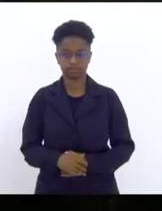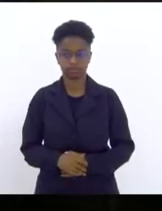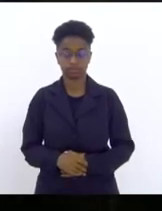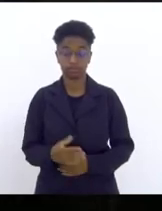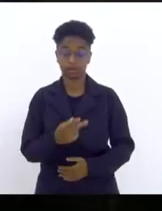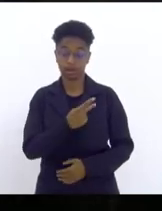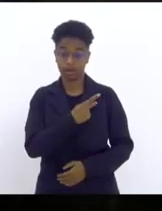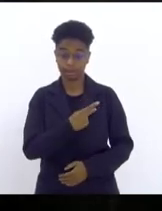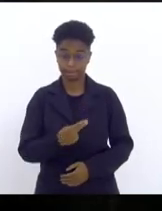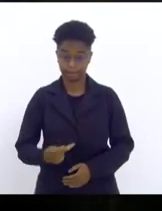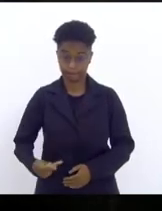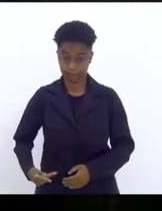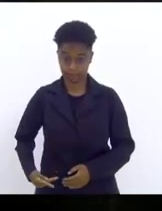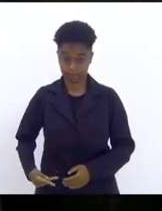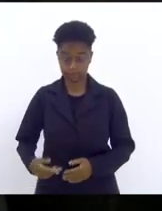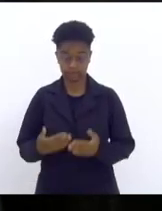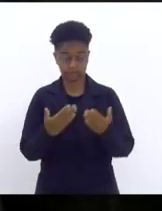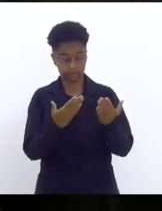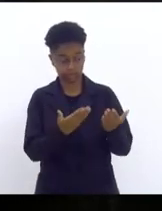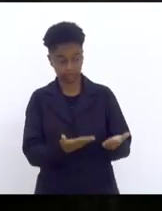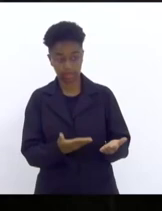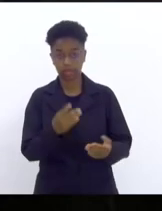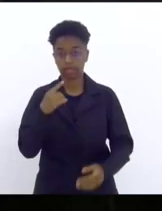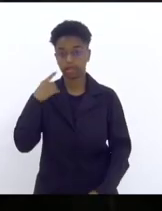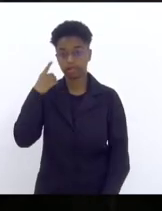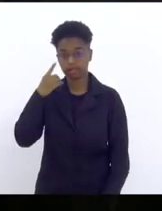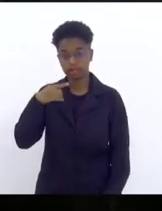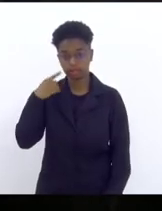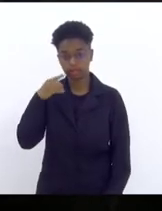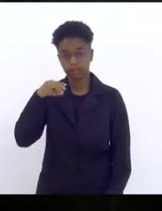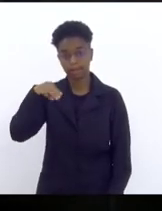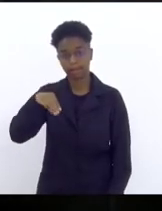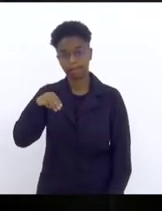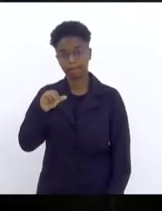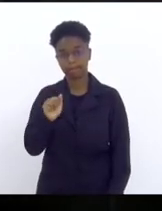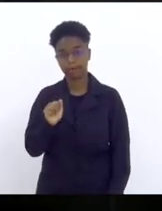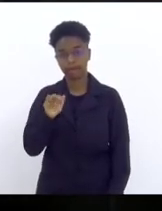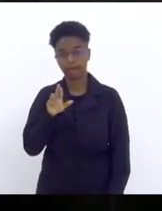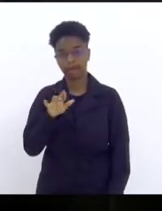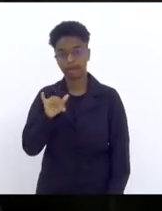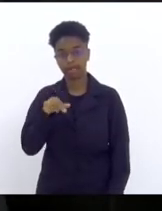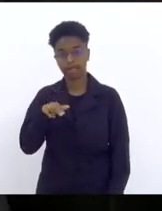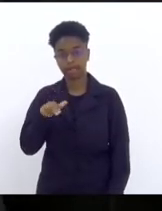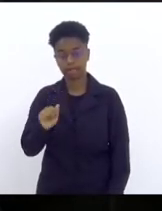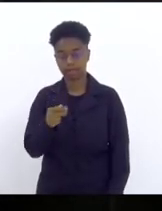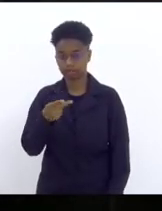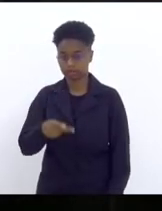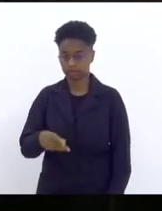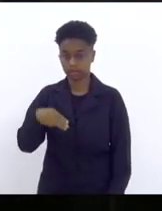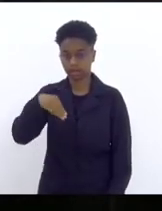presidente deputada Marina do MST